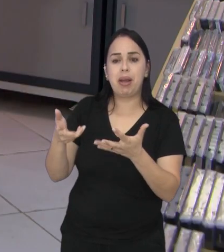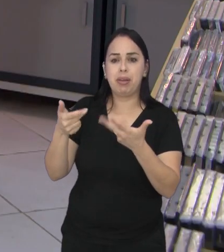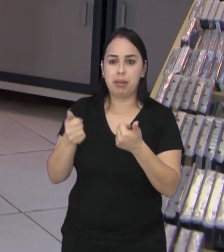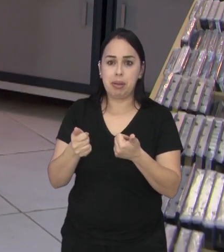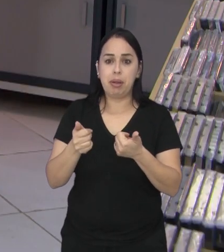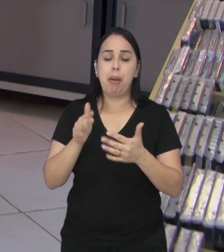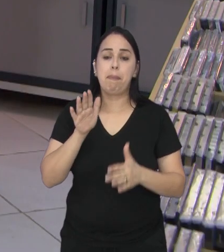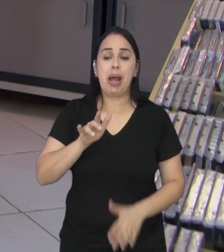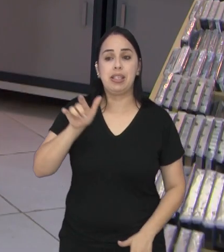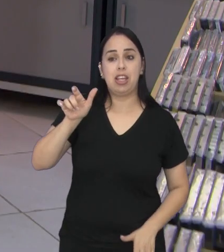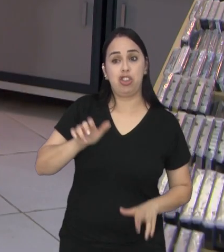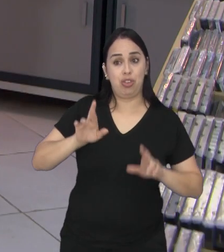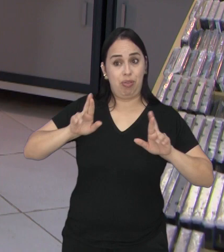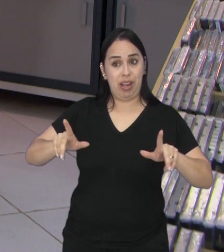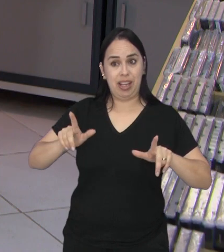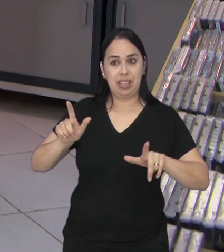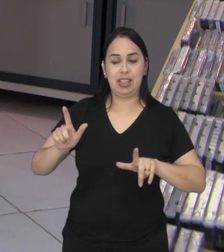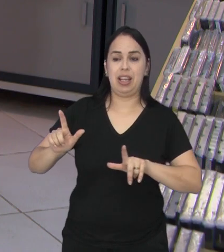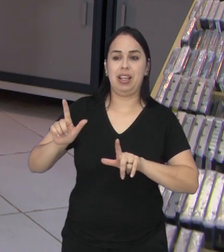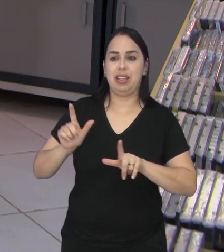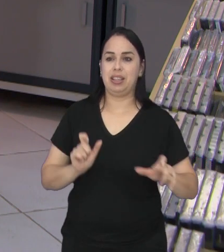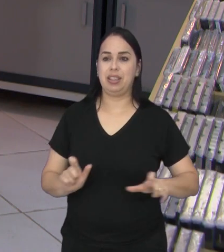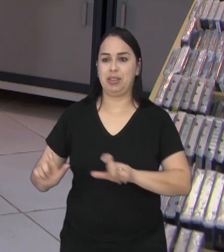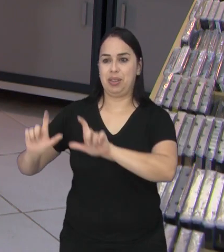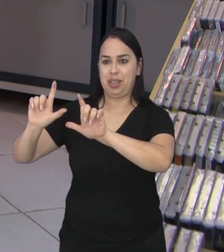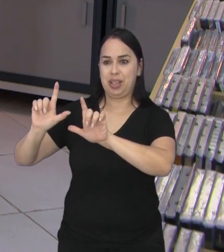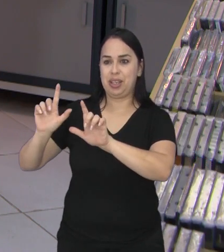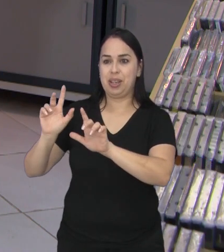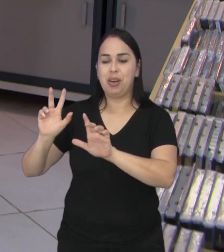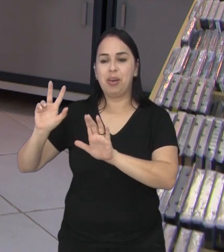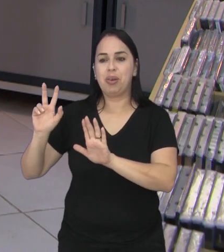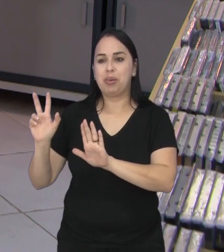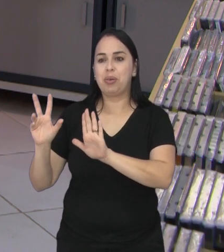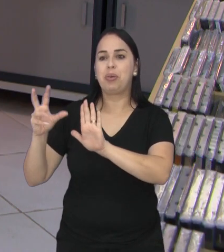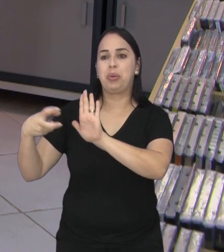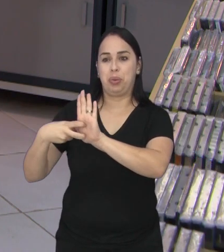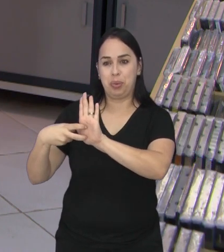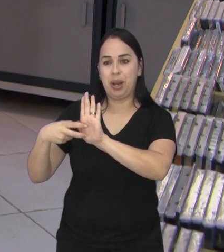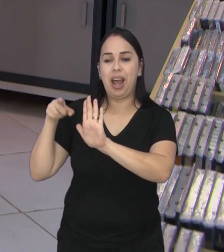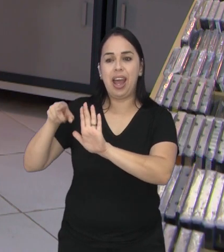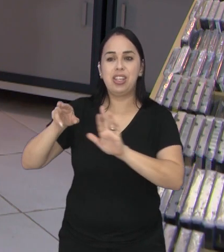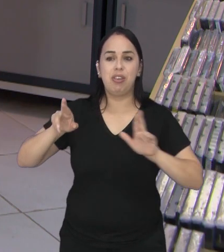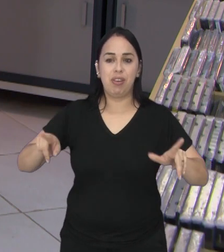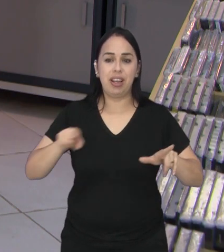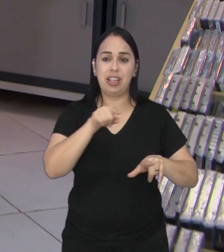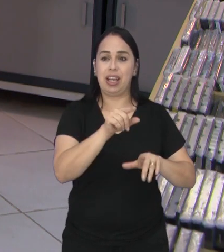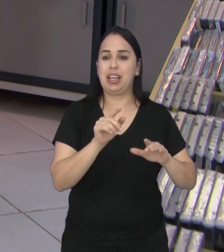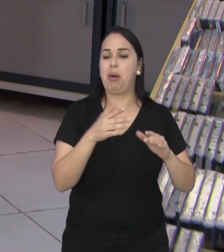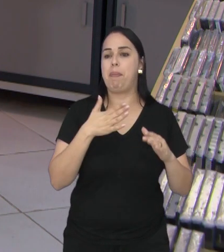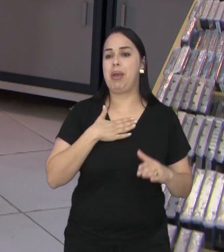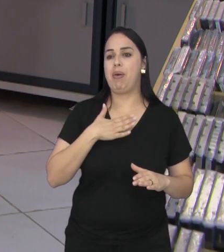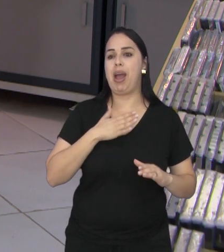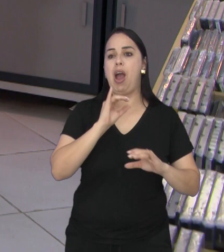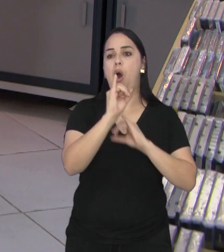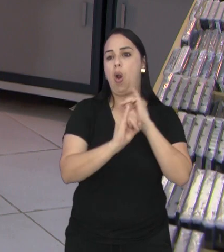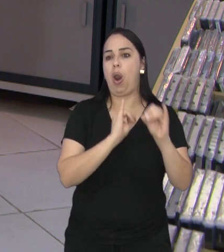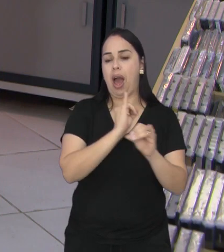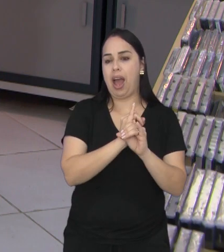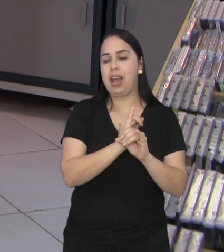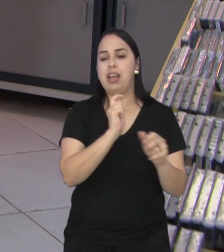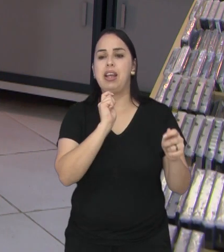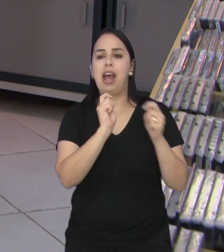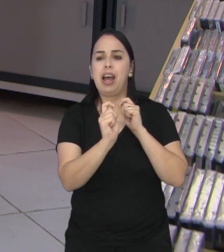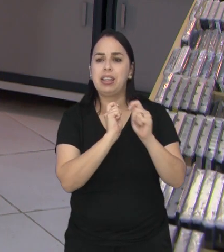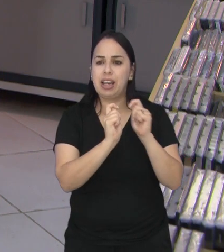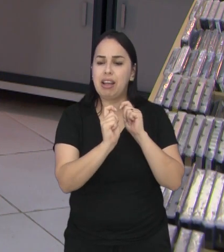diferente do teu aqui, é que ele é todo 100% online. Então as pessoas estão na casa dela, eu tô na minha, a gente grava, troca uma